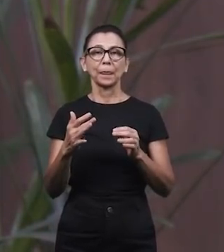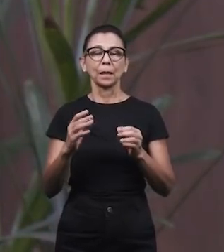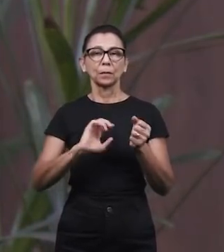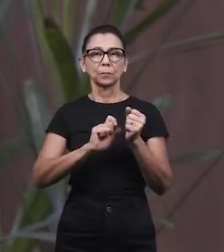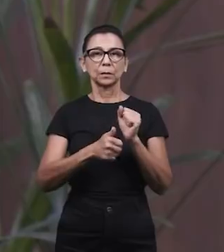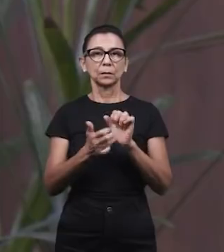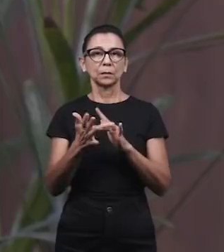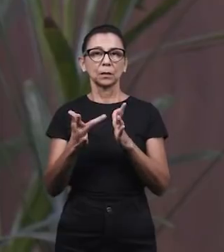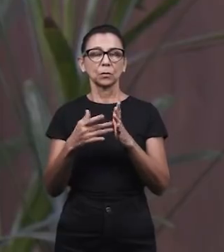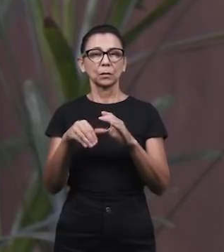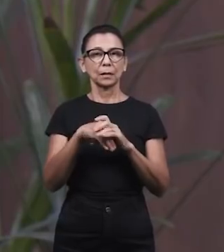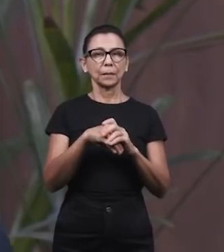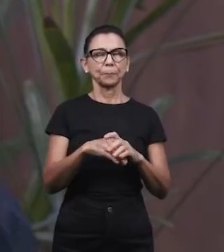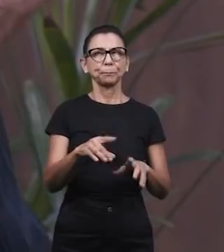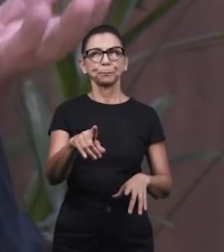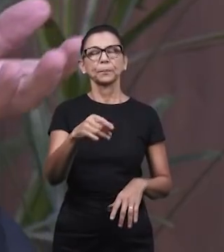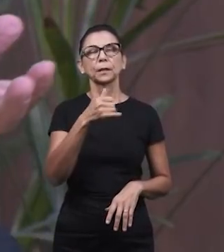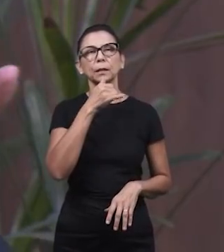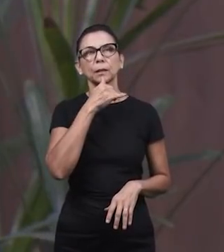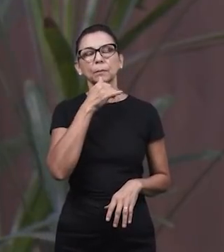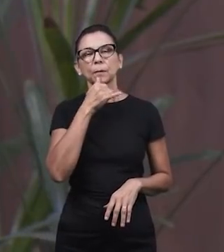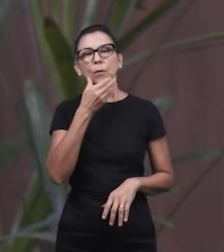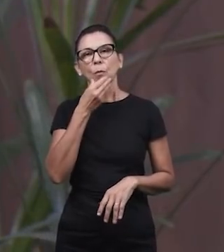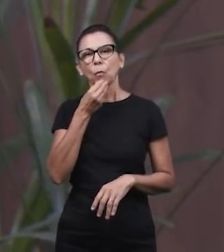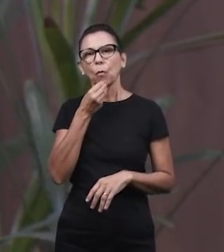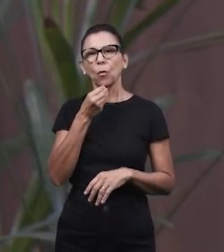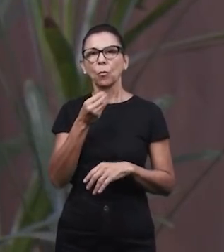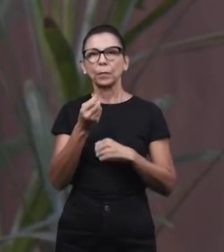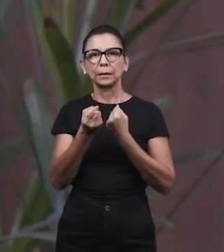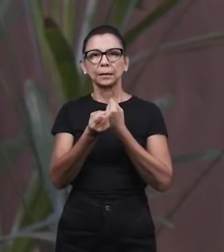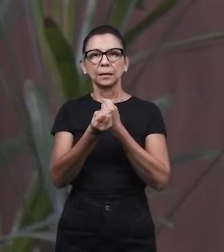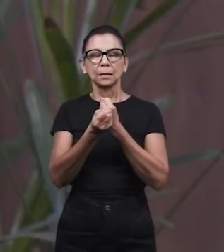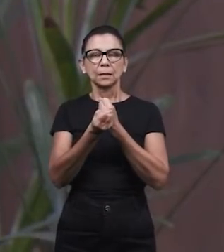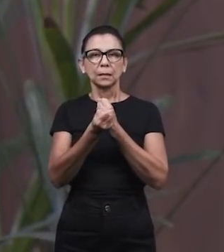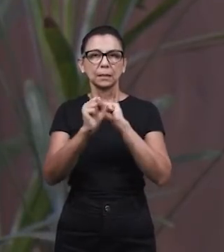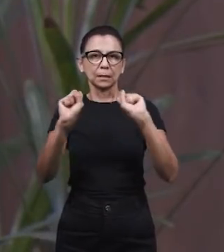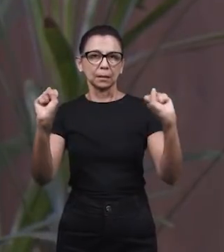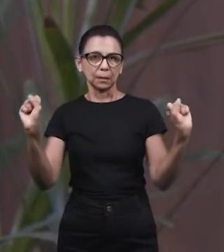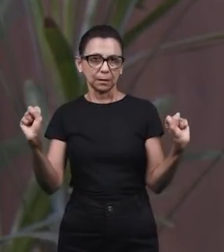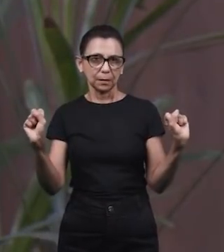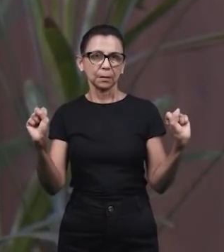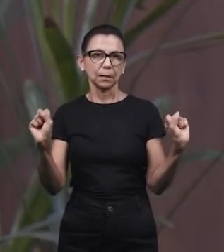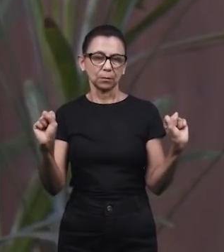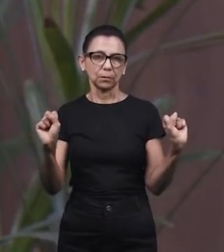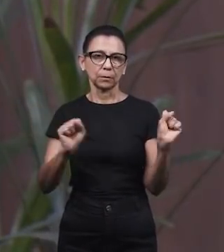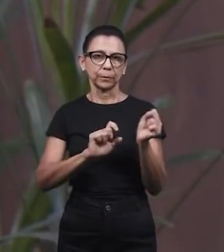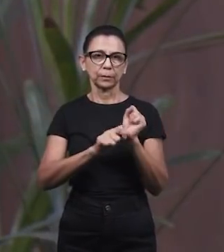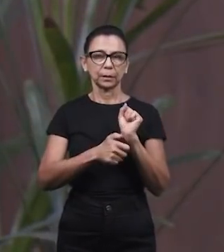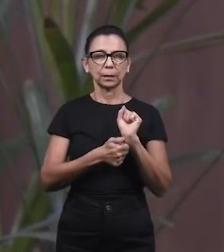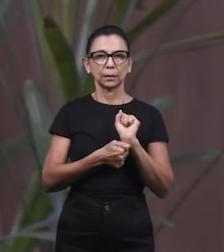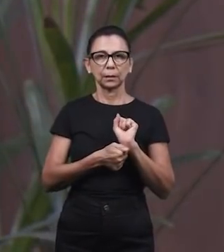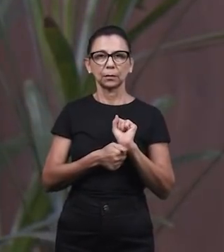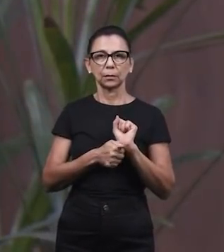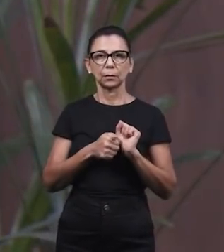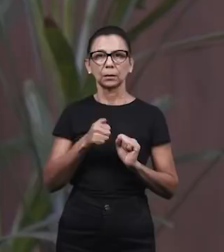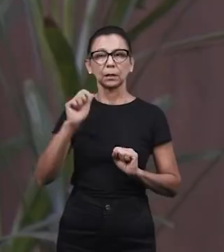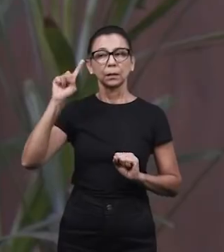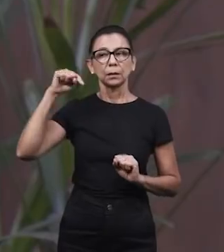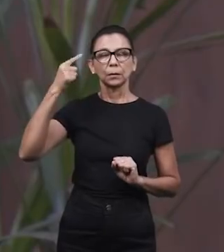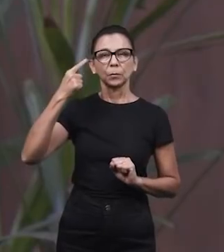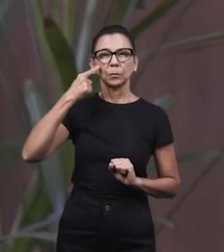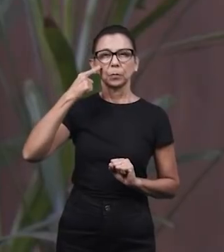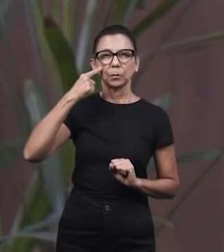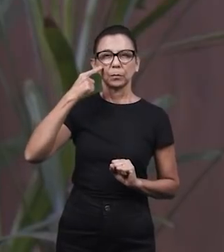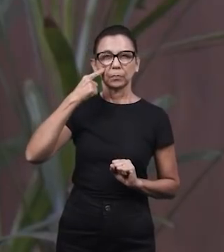né? E assim por diante. O enigma de Sansão, por exemplo, né? Que é um assunto que nós podemos até depois abordar em outros...